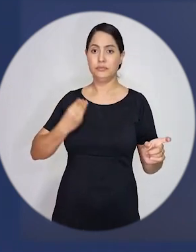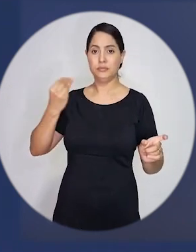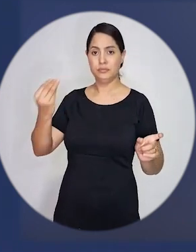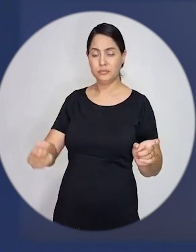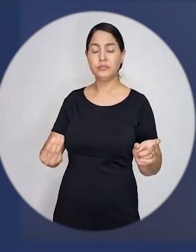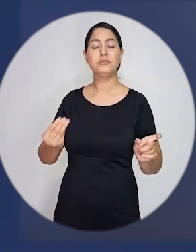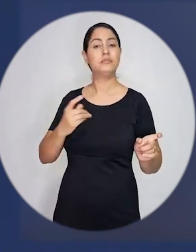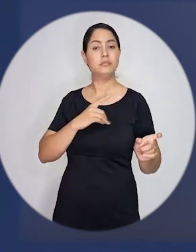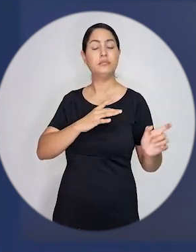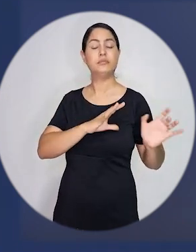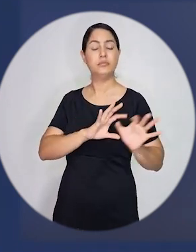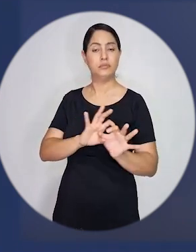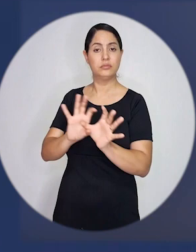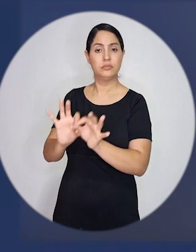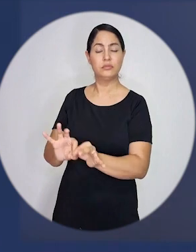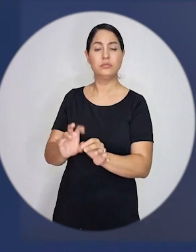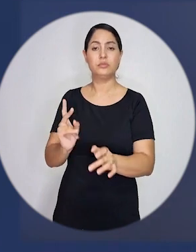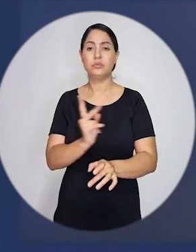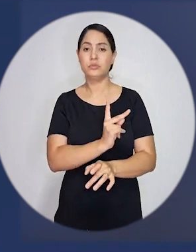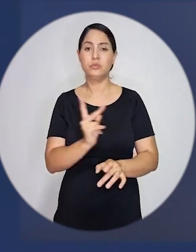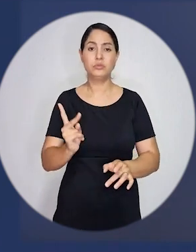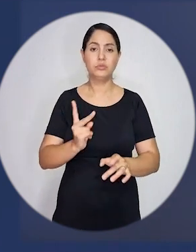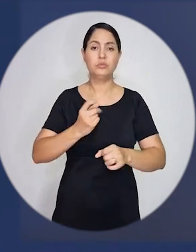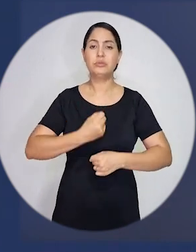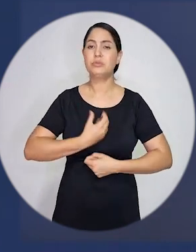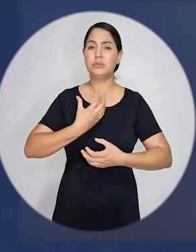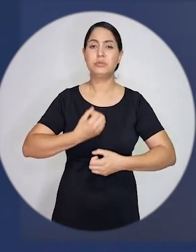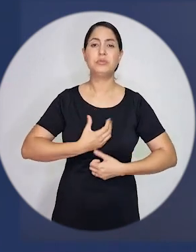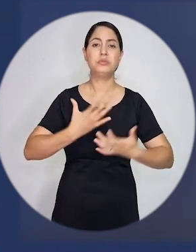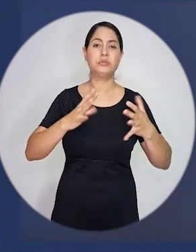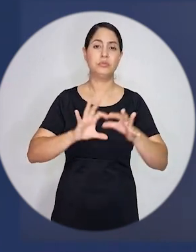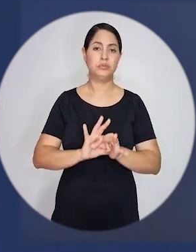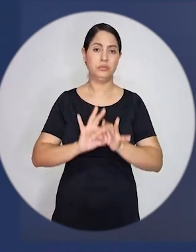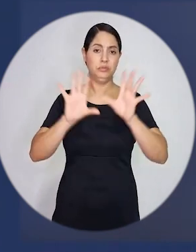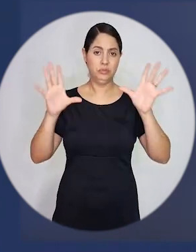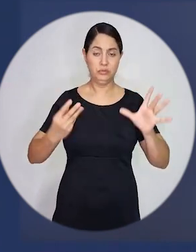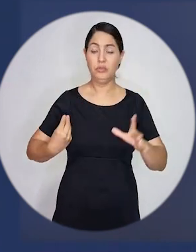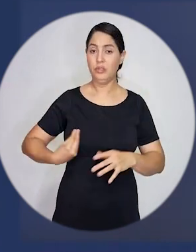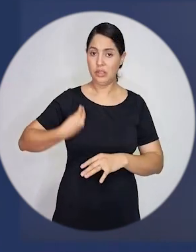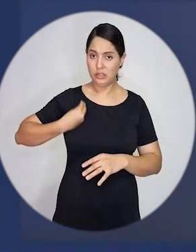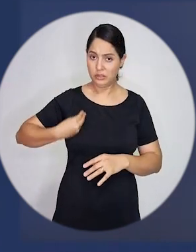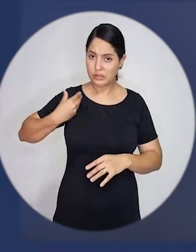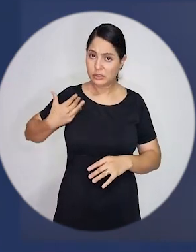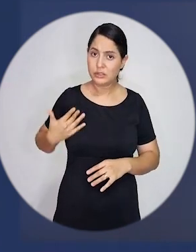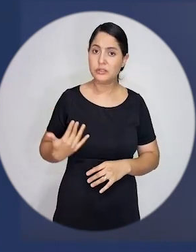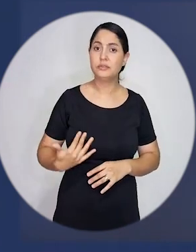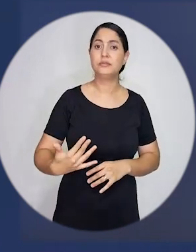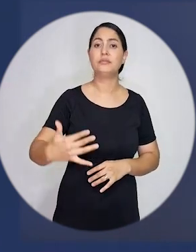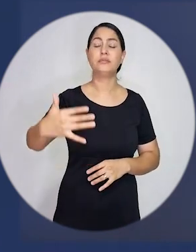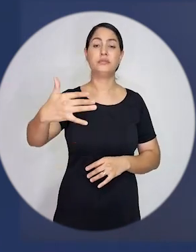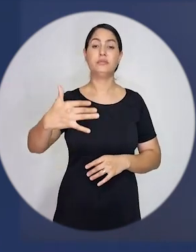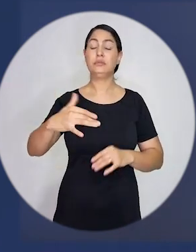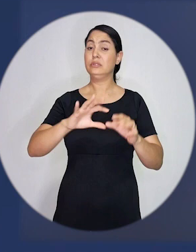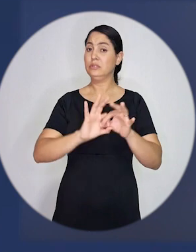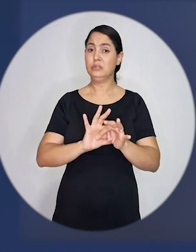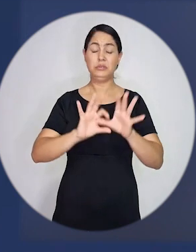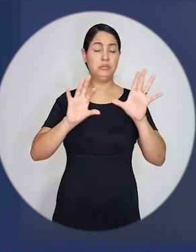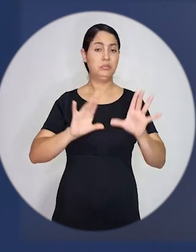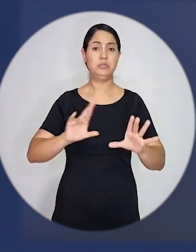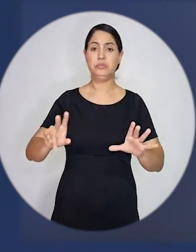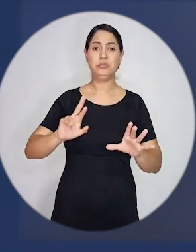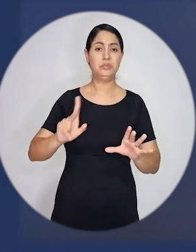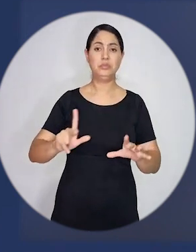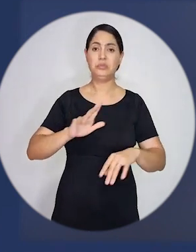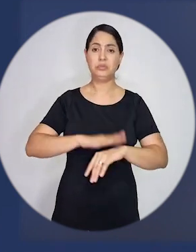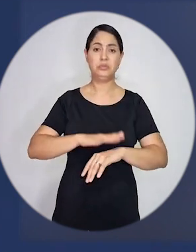honraria. Foram ambos imbricados pelo espírito de liberdade que guiou suas vidas, na concepção de que a